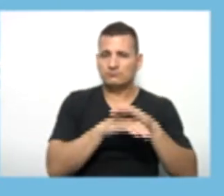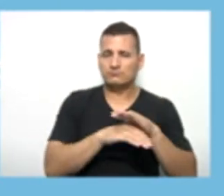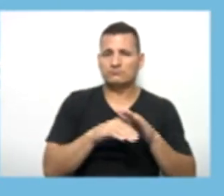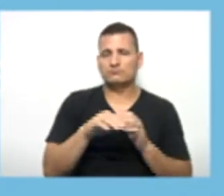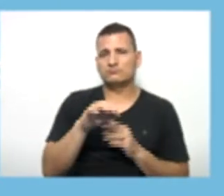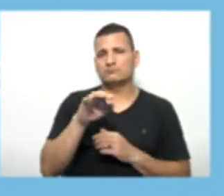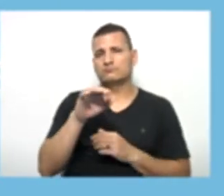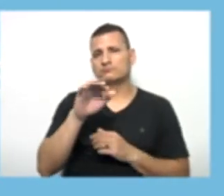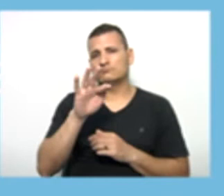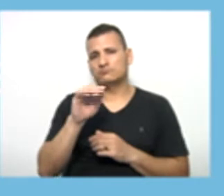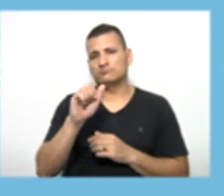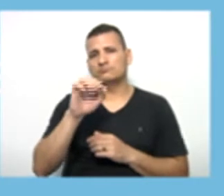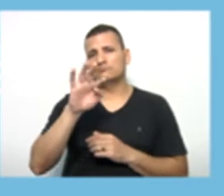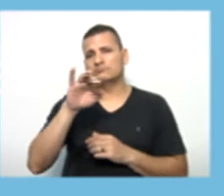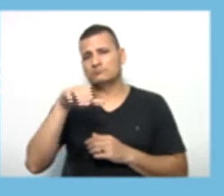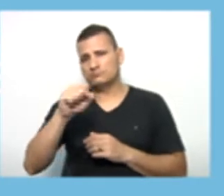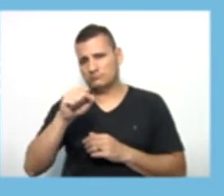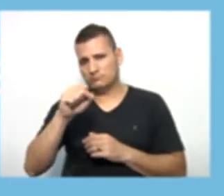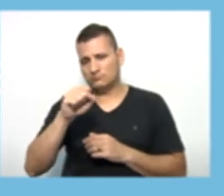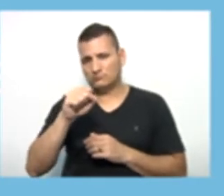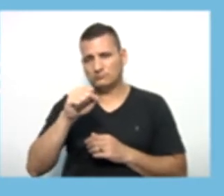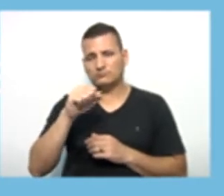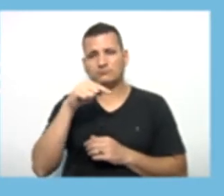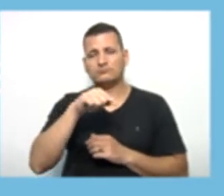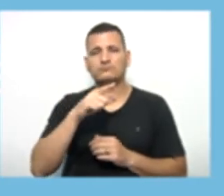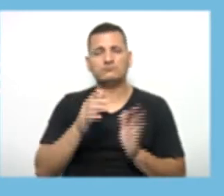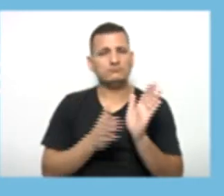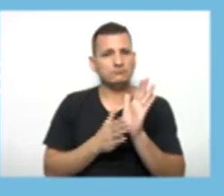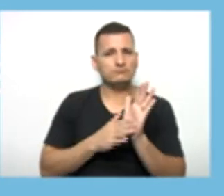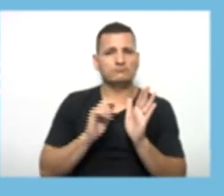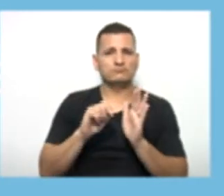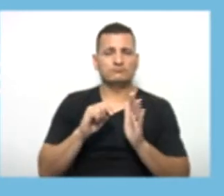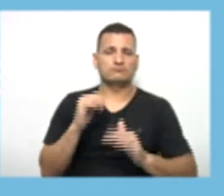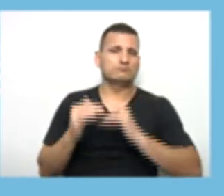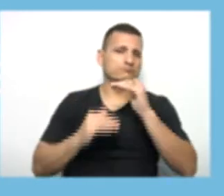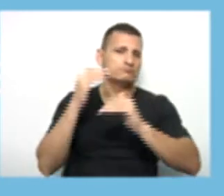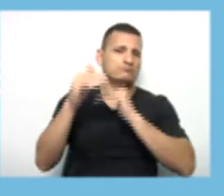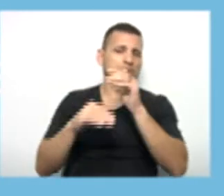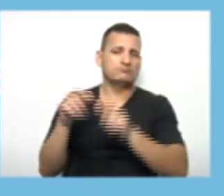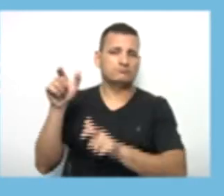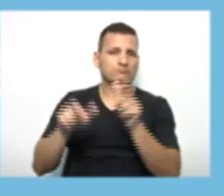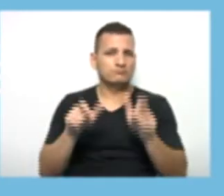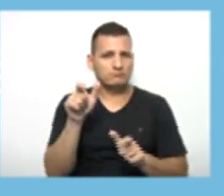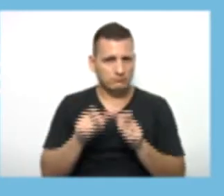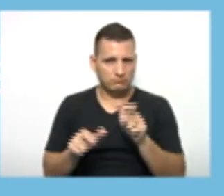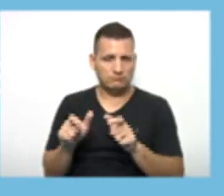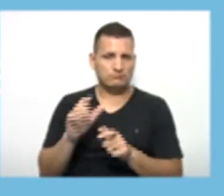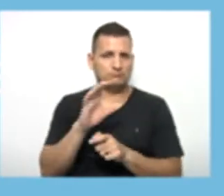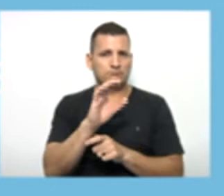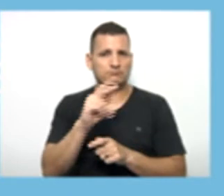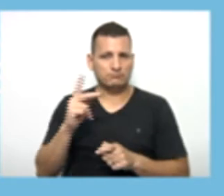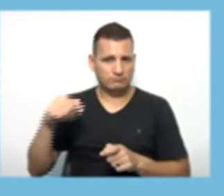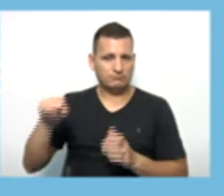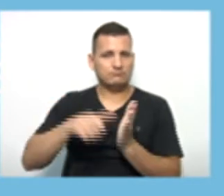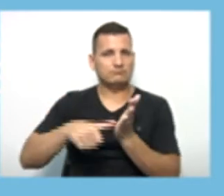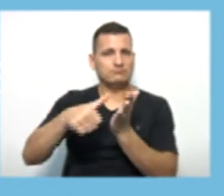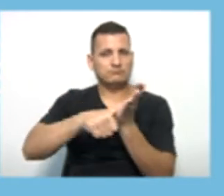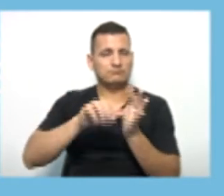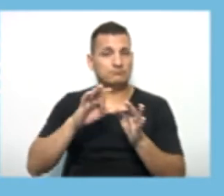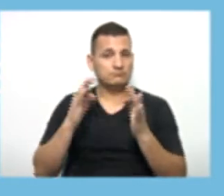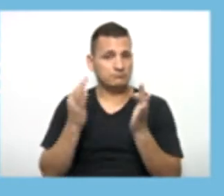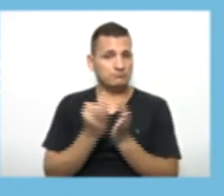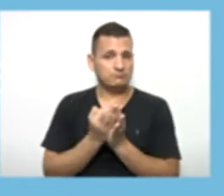Técnica, Educacional e Social promove o crescimento pessoal e social dos cooperados, familiares e,